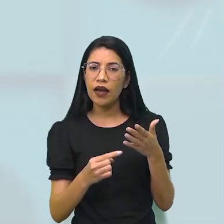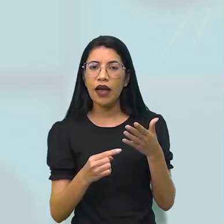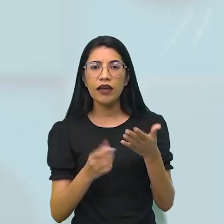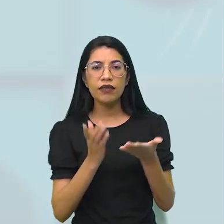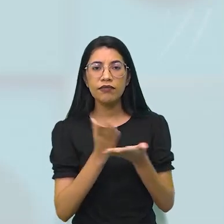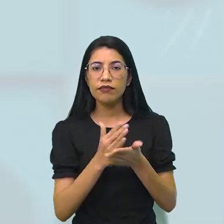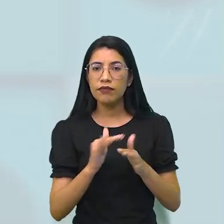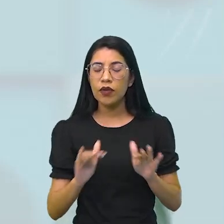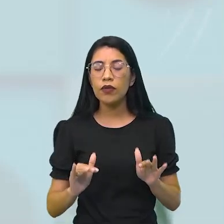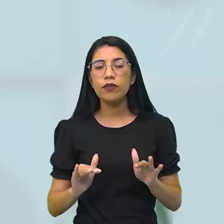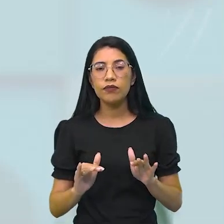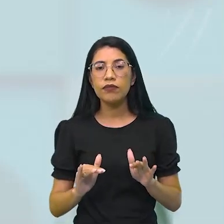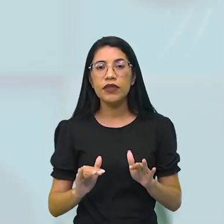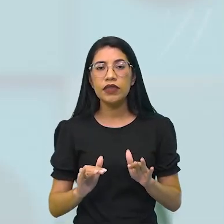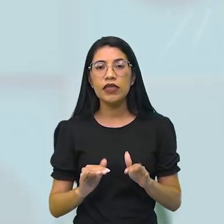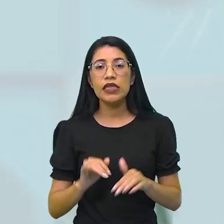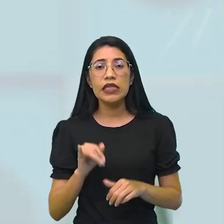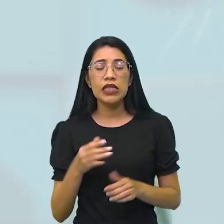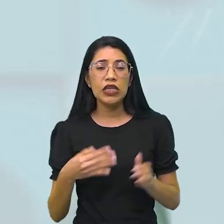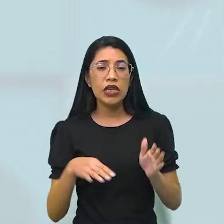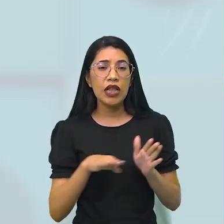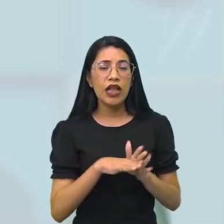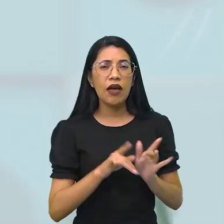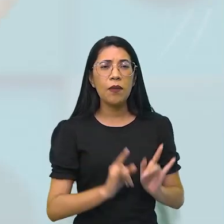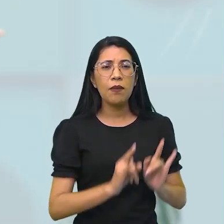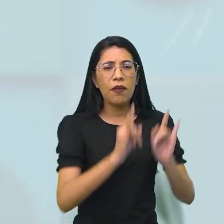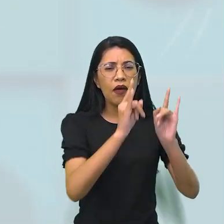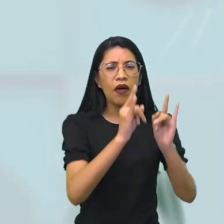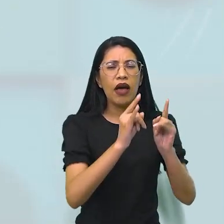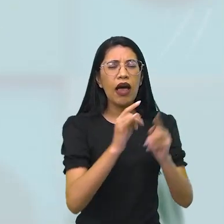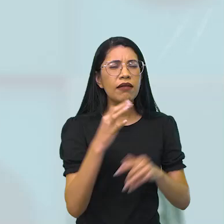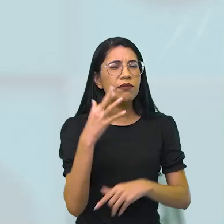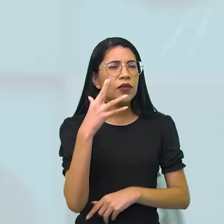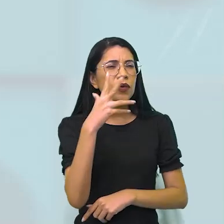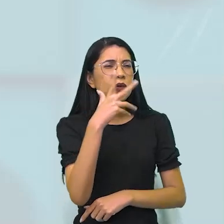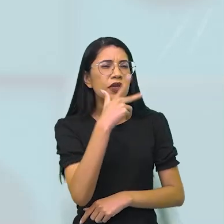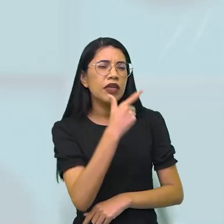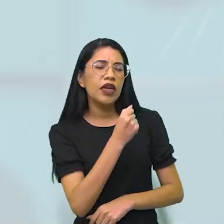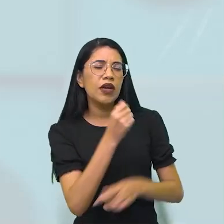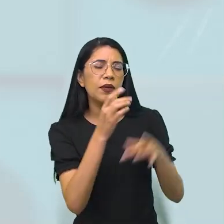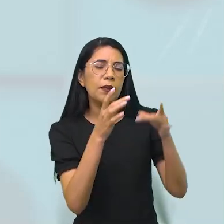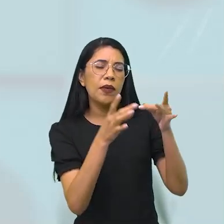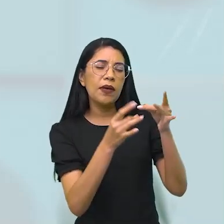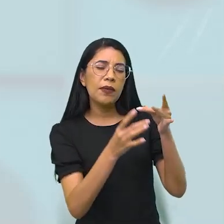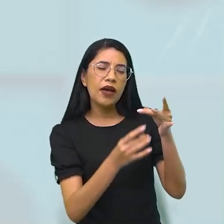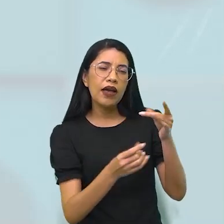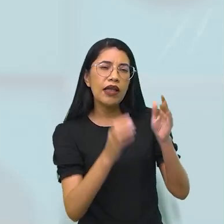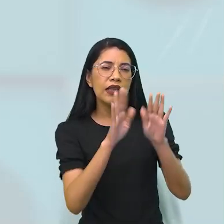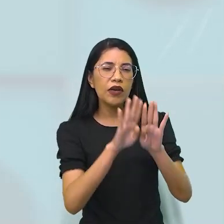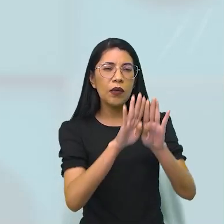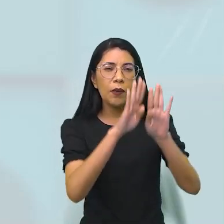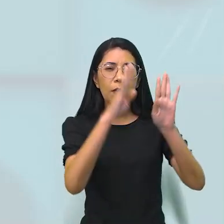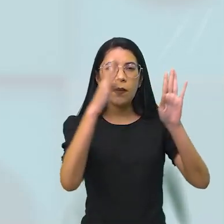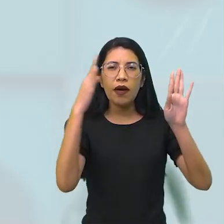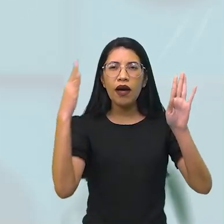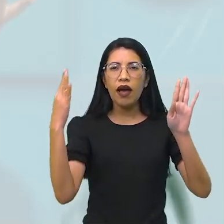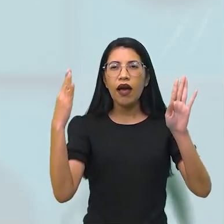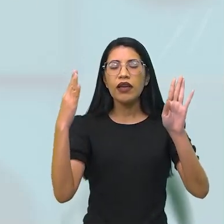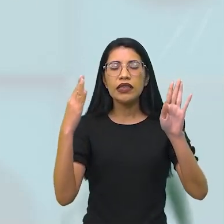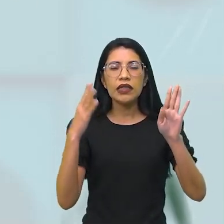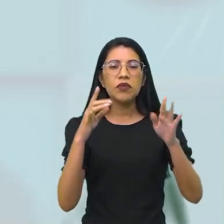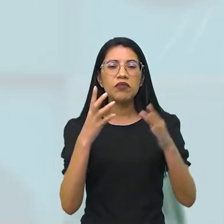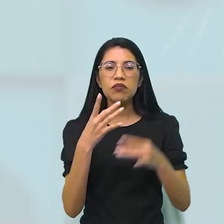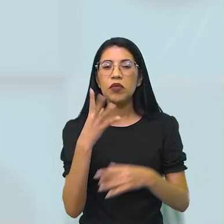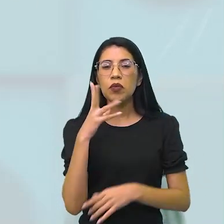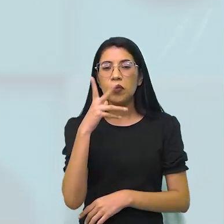ponto, né? Se ele chegar lá e dizer, o apartamento é muito bonito, né? Tem umas janelas muito grandes, o que me chamou muita atenção,